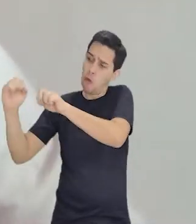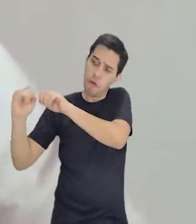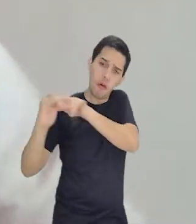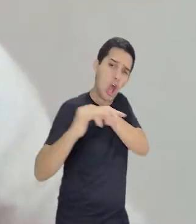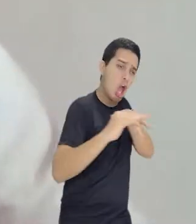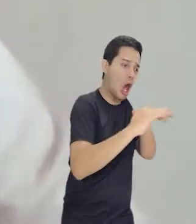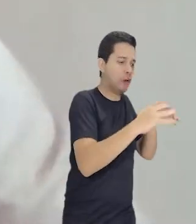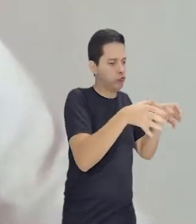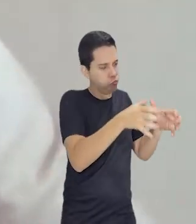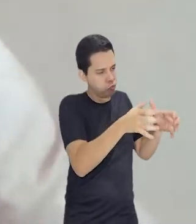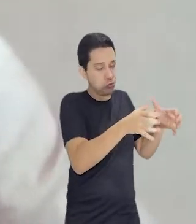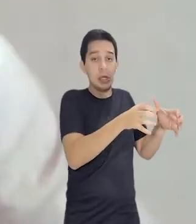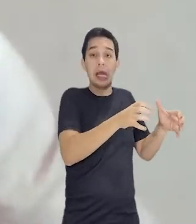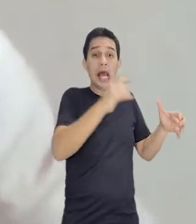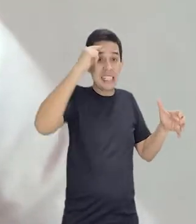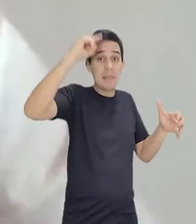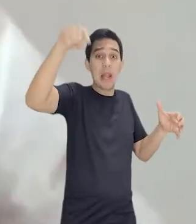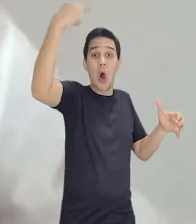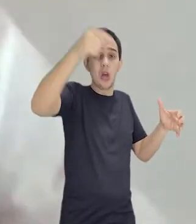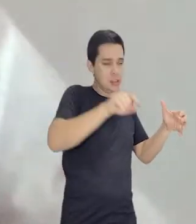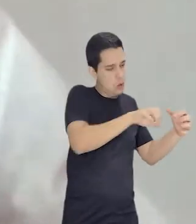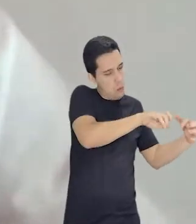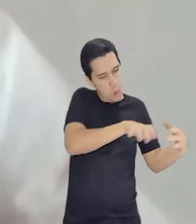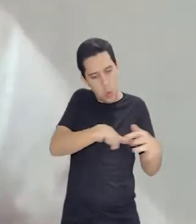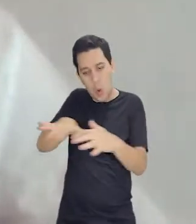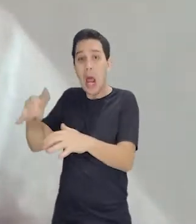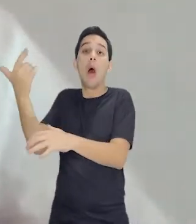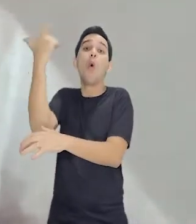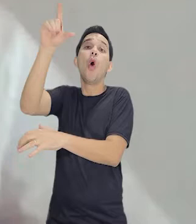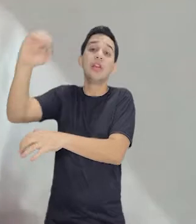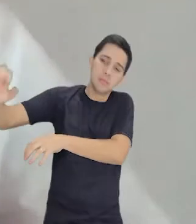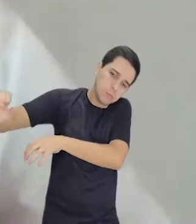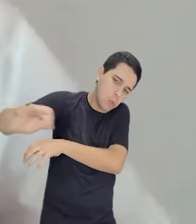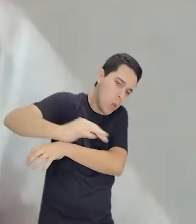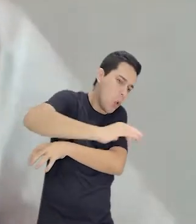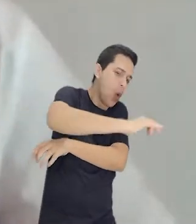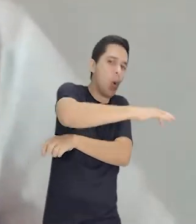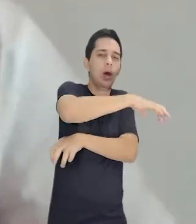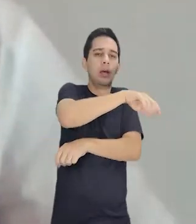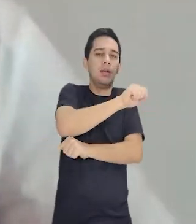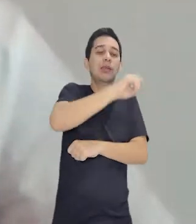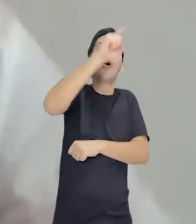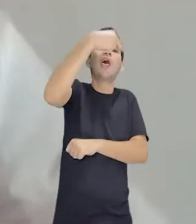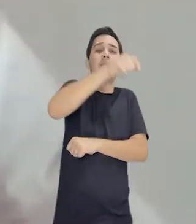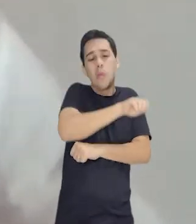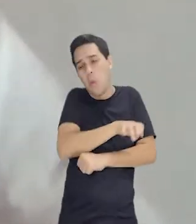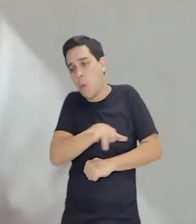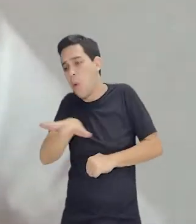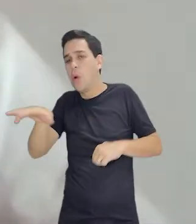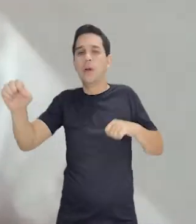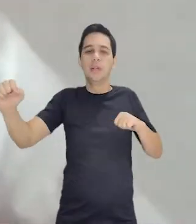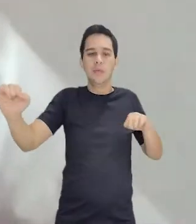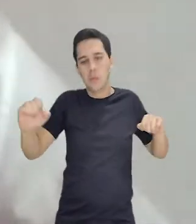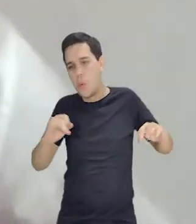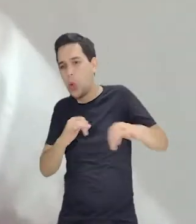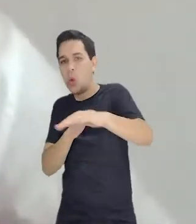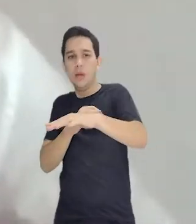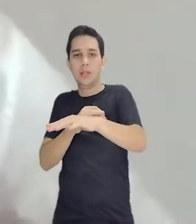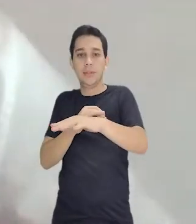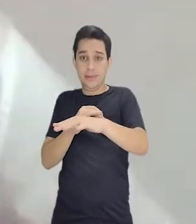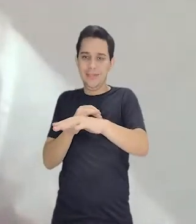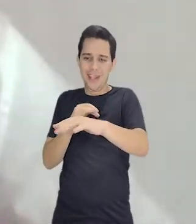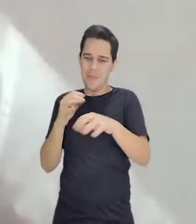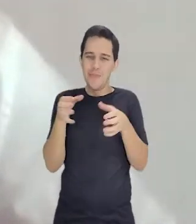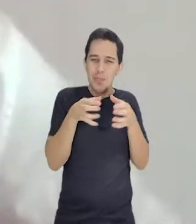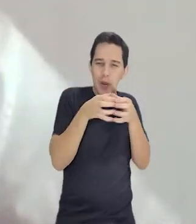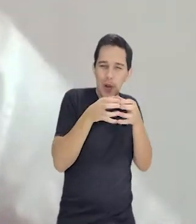turmas distintas. Então, são diversas as modalidades para propiciar um retorno em que não haja